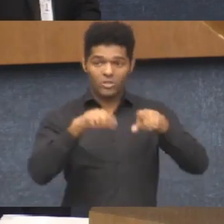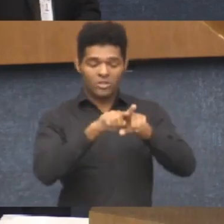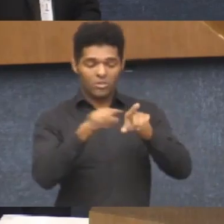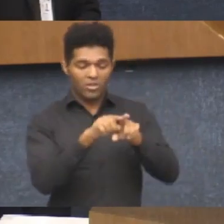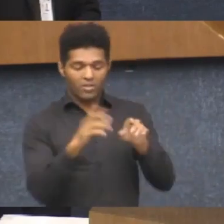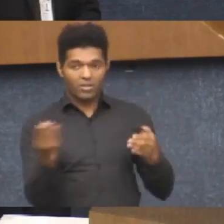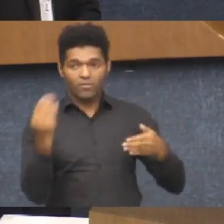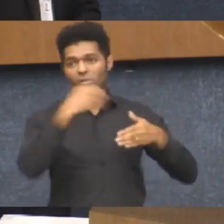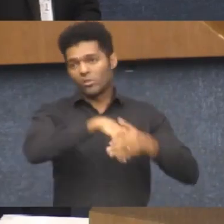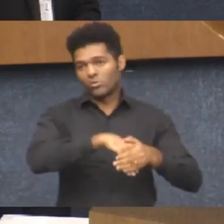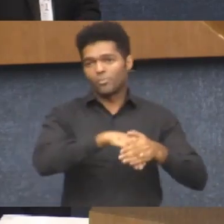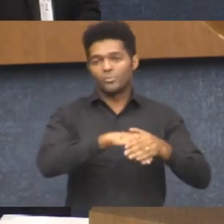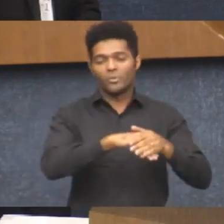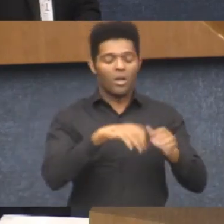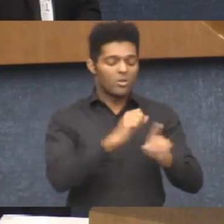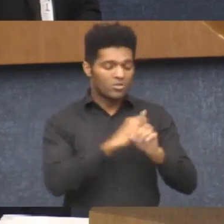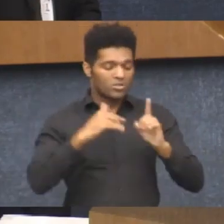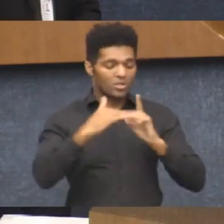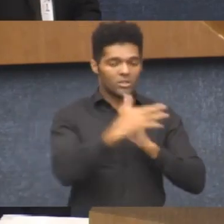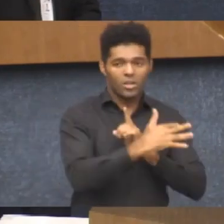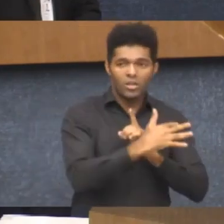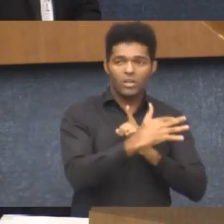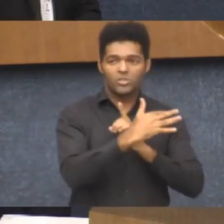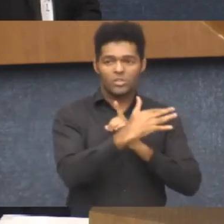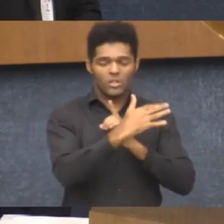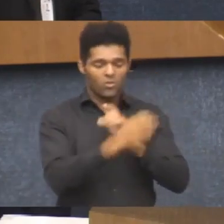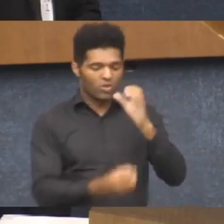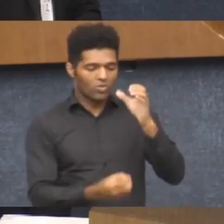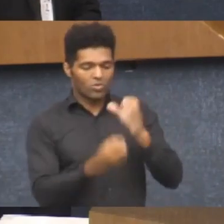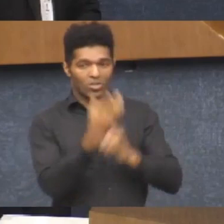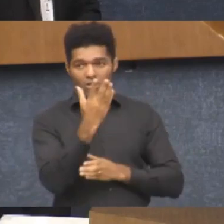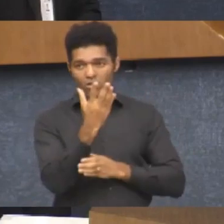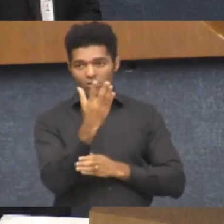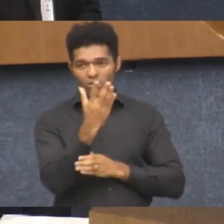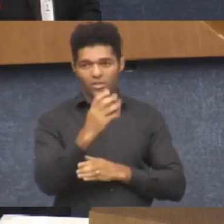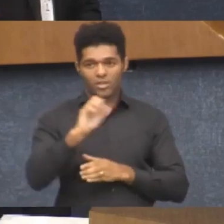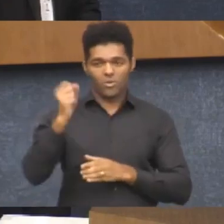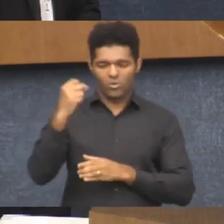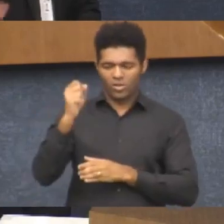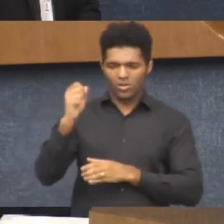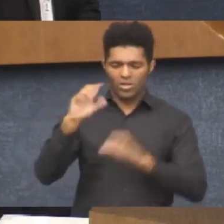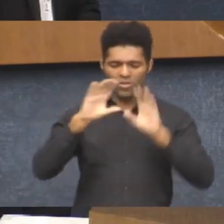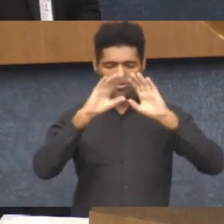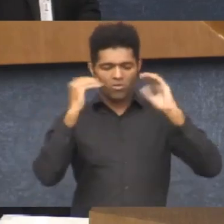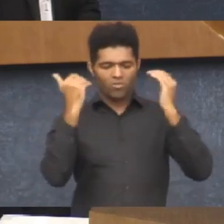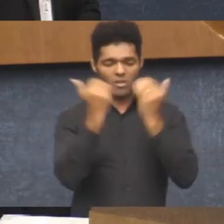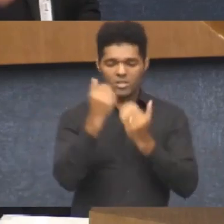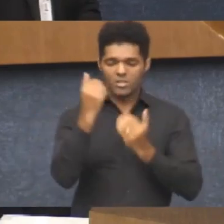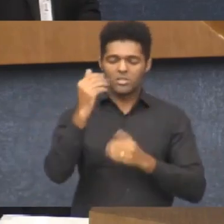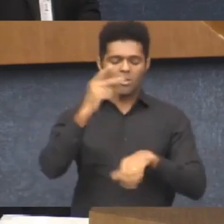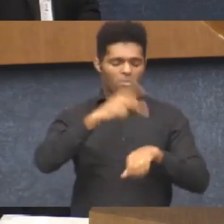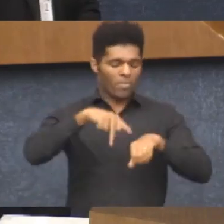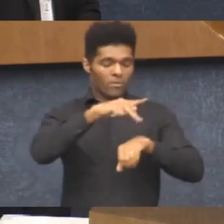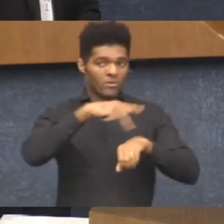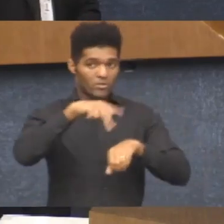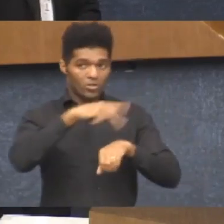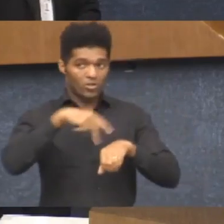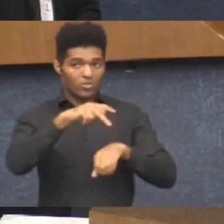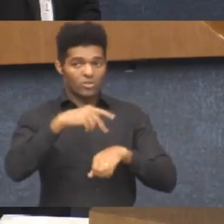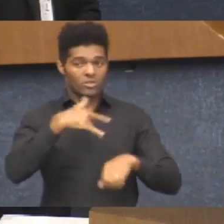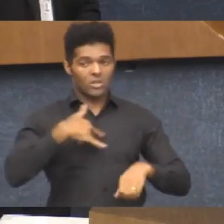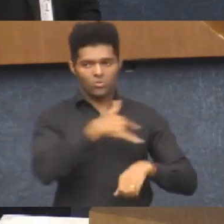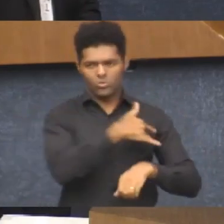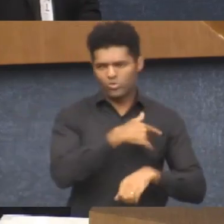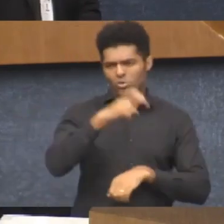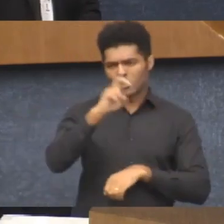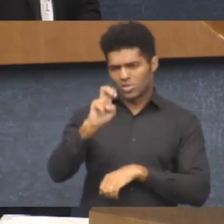sociedade, não sei se vocês sabem, ela foi fundada na 8ª Conferência Nacional de Saúde, exatamente no dia 5